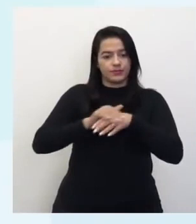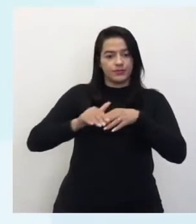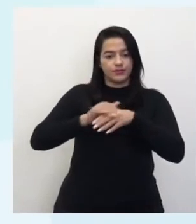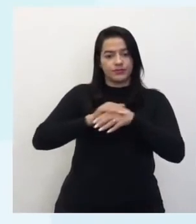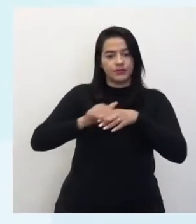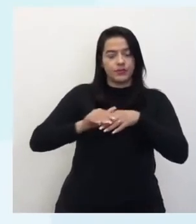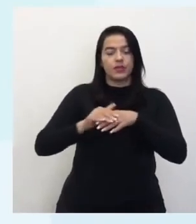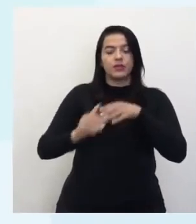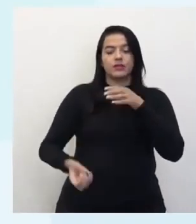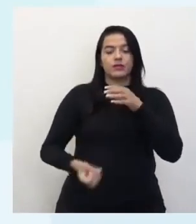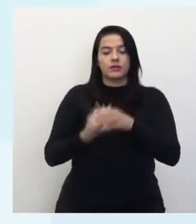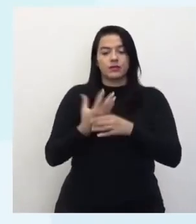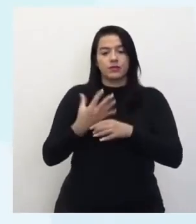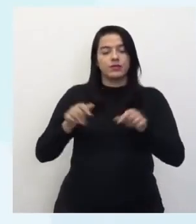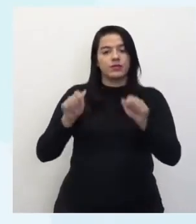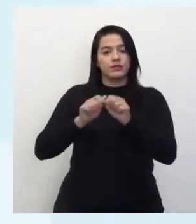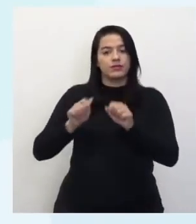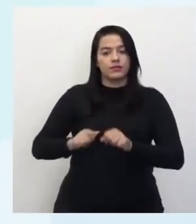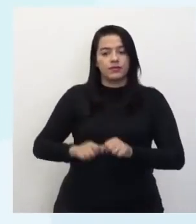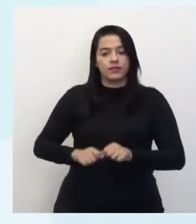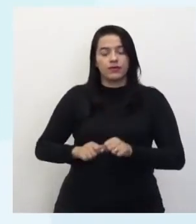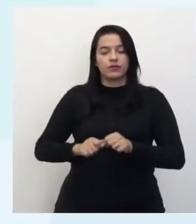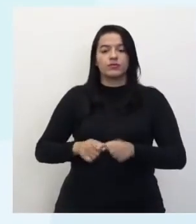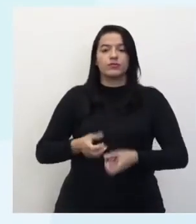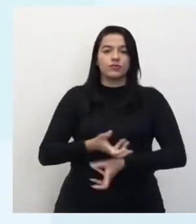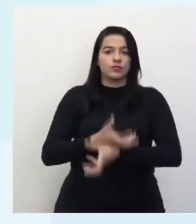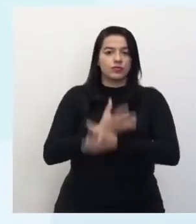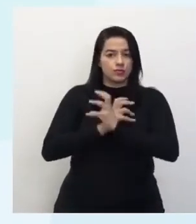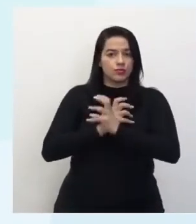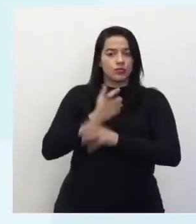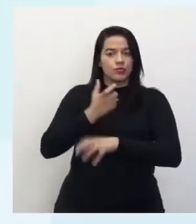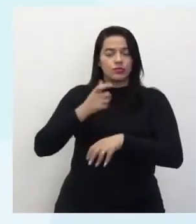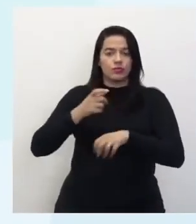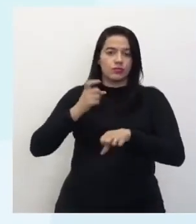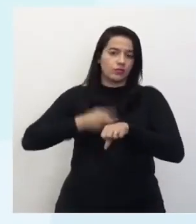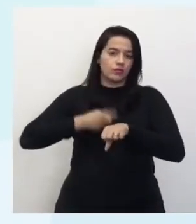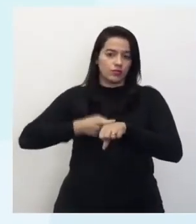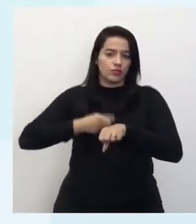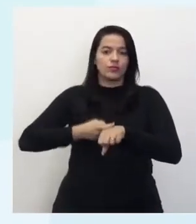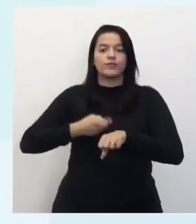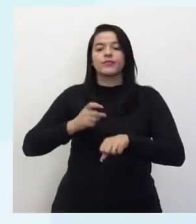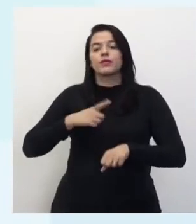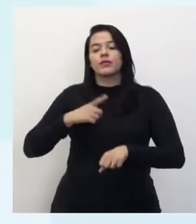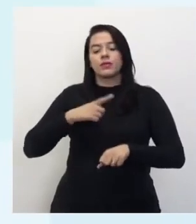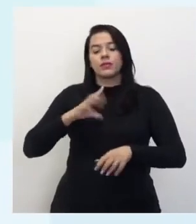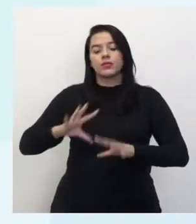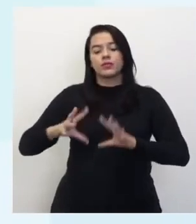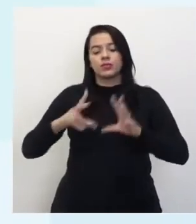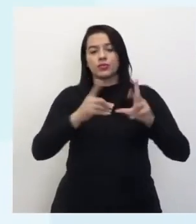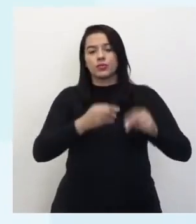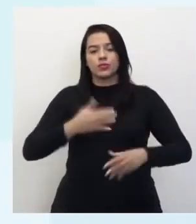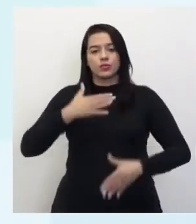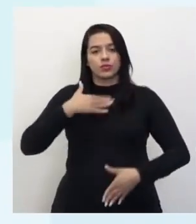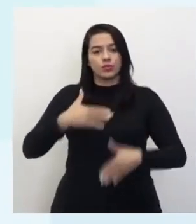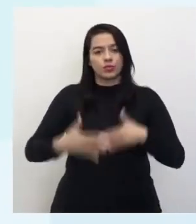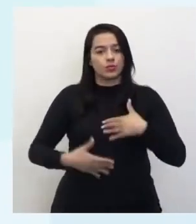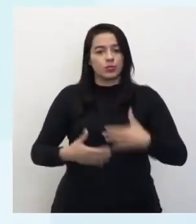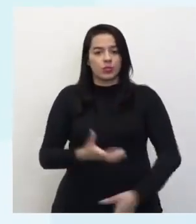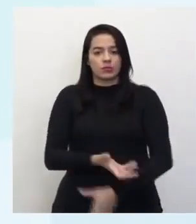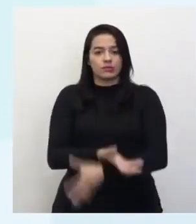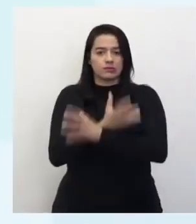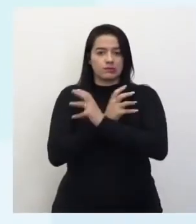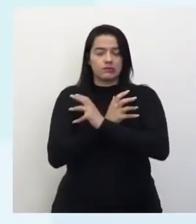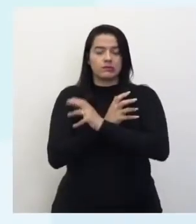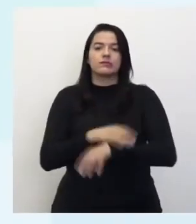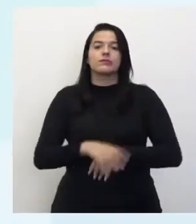no caso aí o osso, tá? E o osso vai formar o sistema, no caso aí o sistema esquelético ou esqueleto. Eu